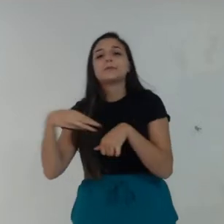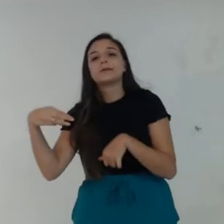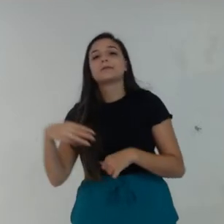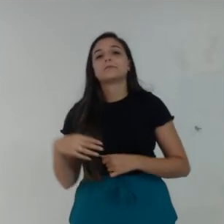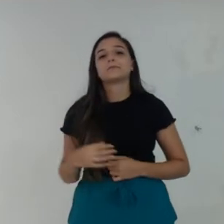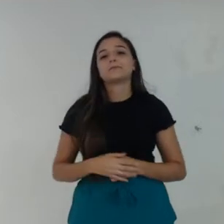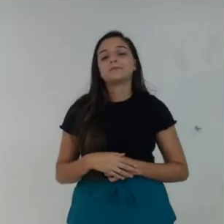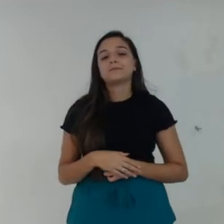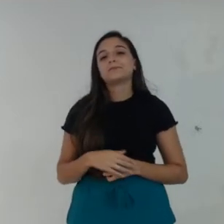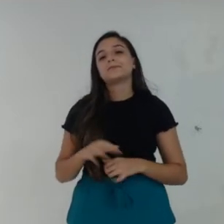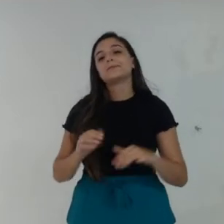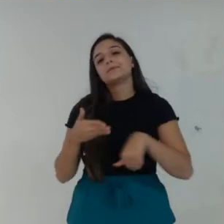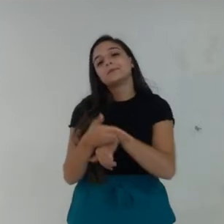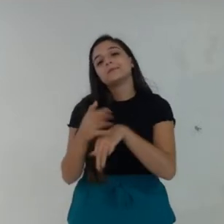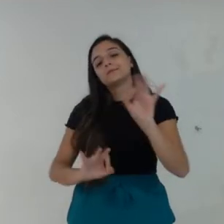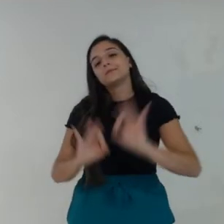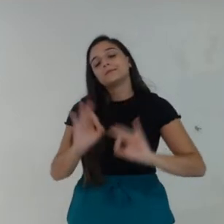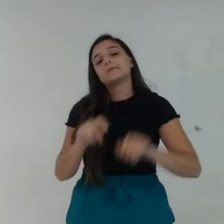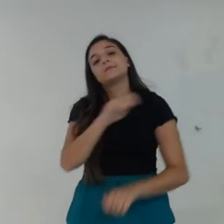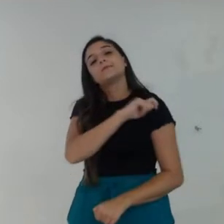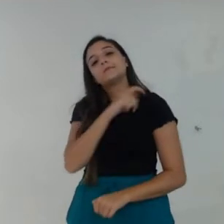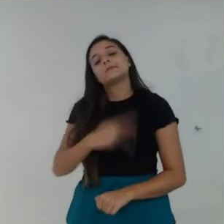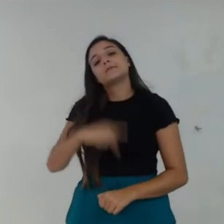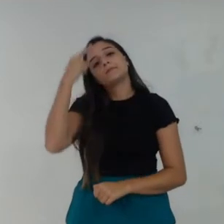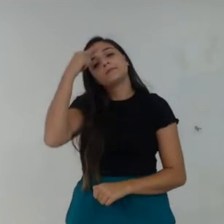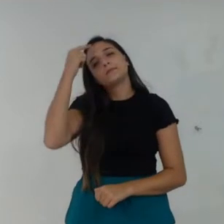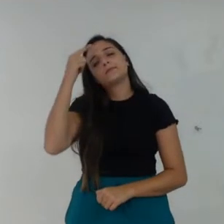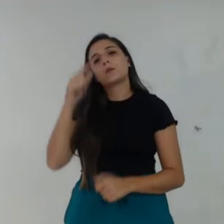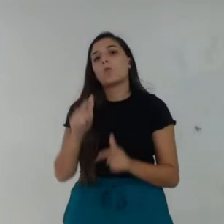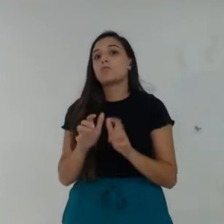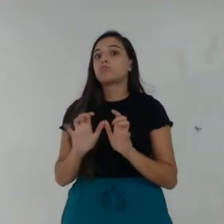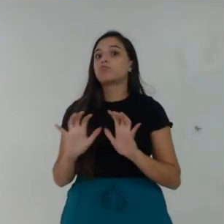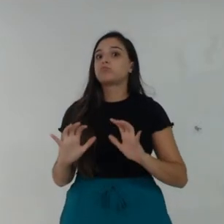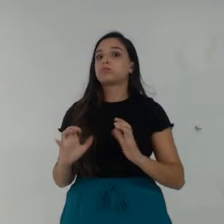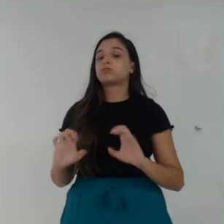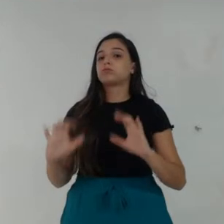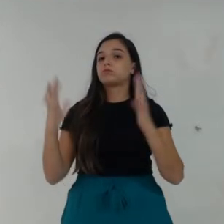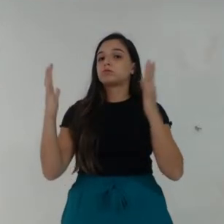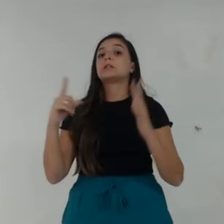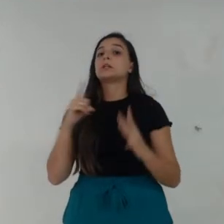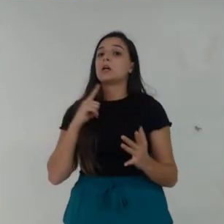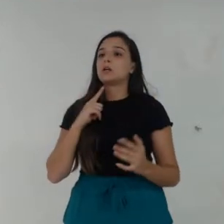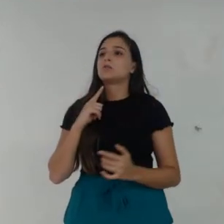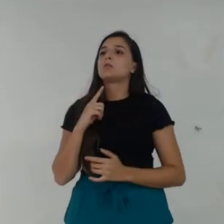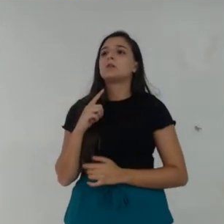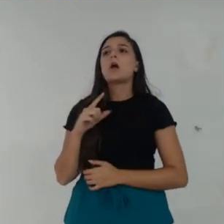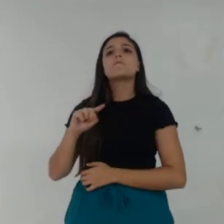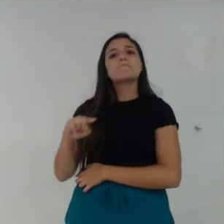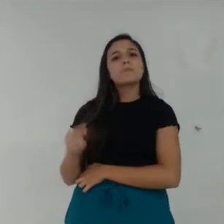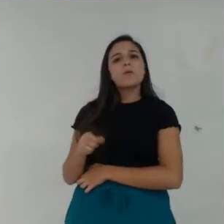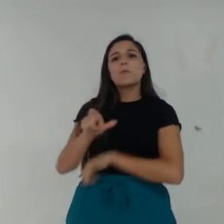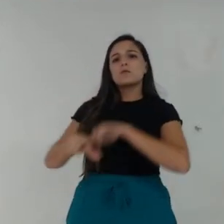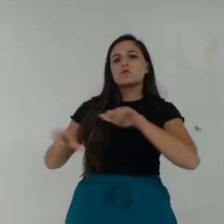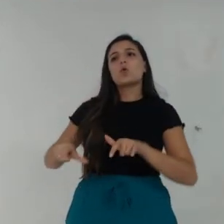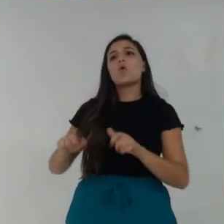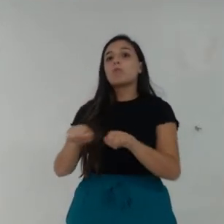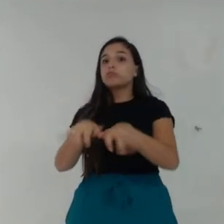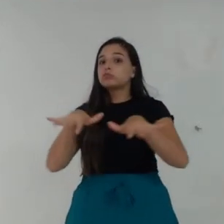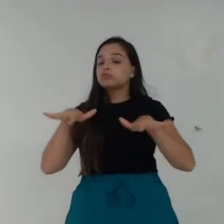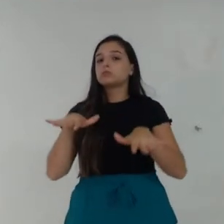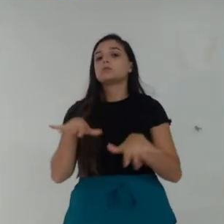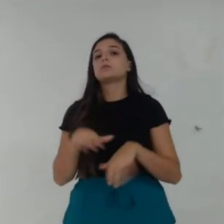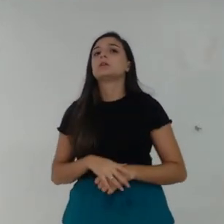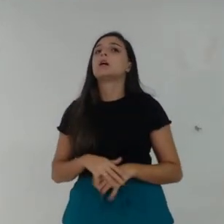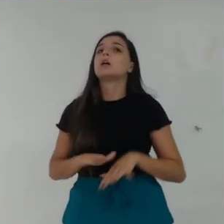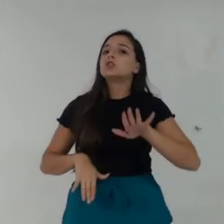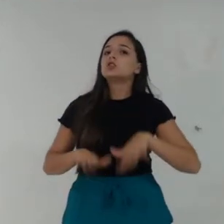participando da organização, alunos de graduação. É um grande evento, a gente tem um público sempre mais de 1.000 pessoas. A gente chega a